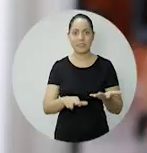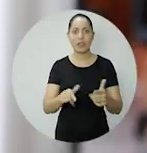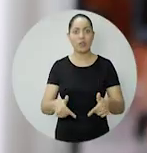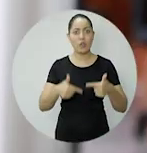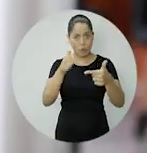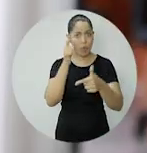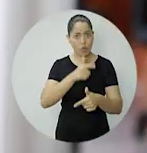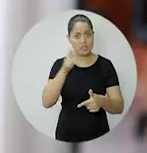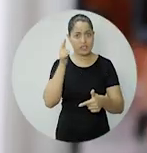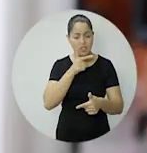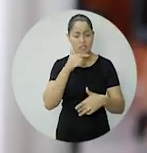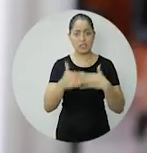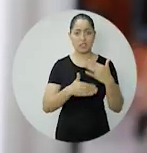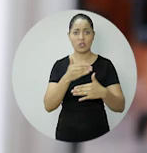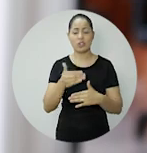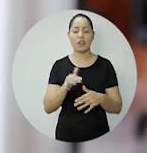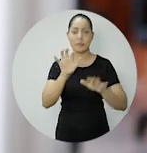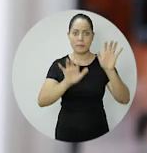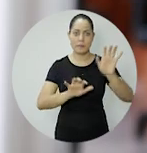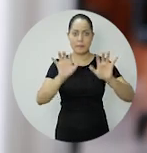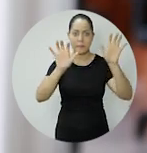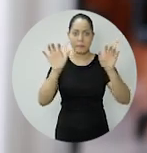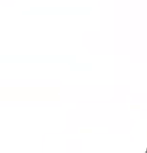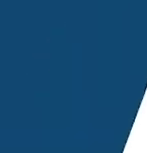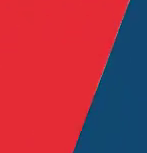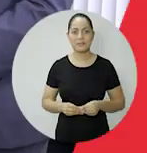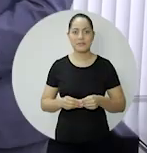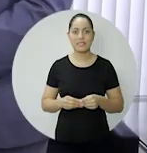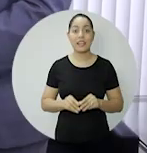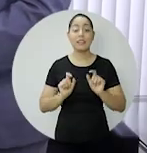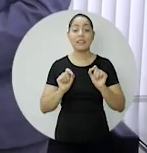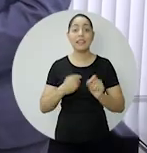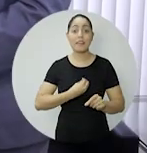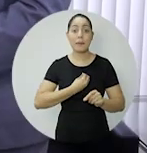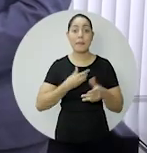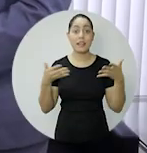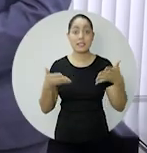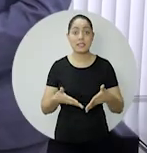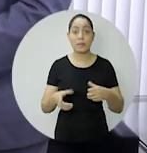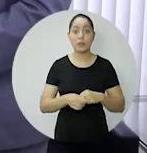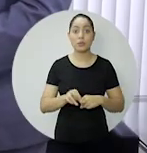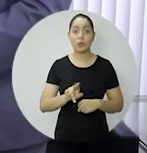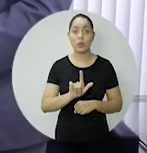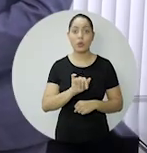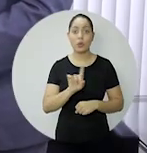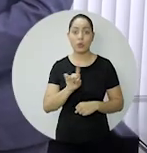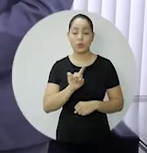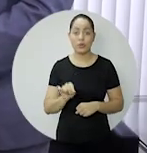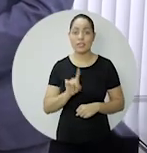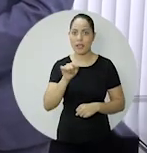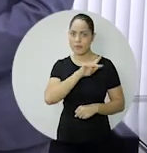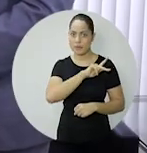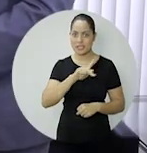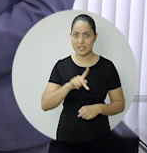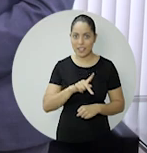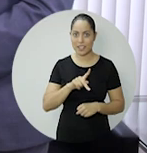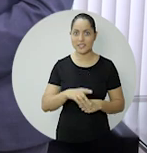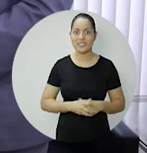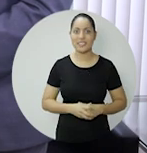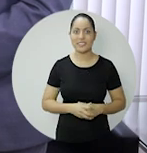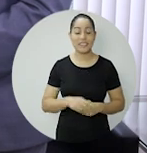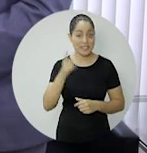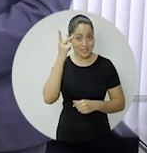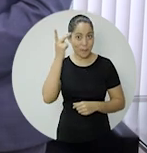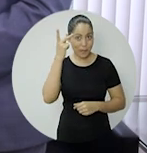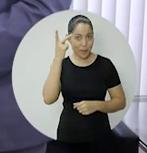foi exatamente o fato dela ter começado pelas subseções. Quem participa com a gente é o Dr. Luiz Davanzo, ele que é presidente da Caixa de